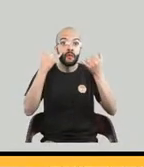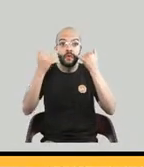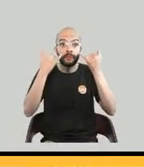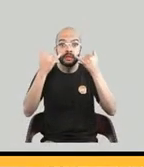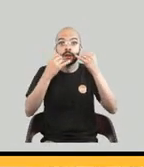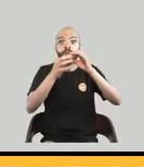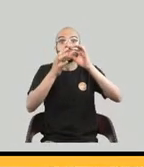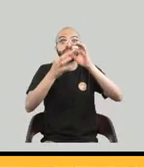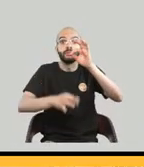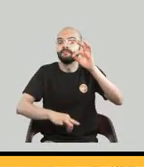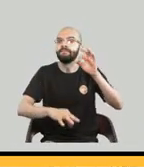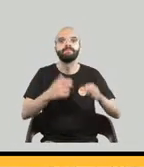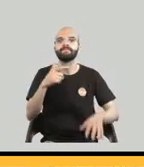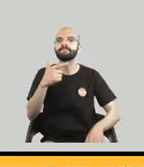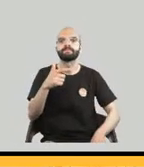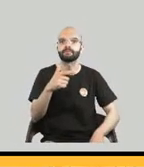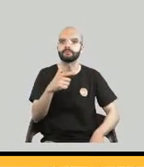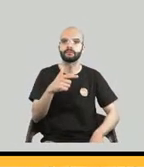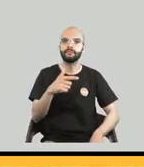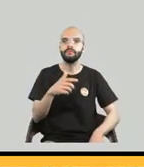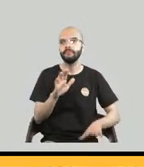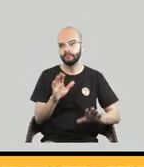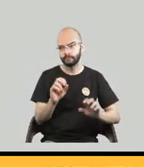basicamente é isso vou deixar um pouquinho para o Júnior falar